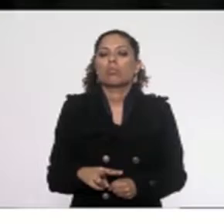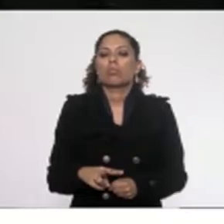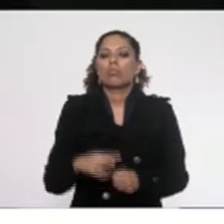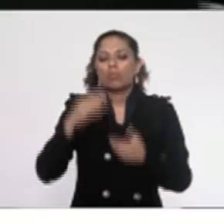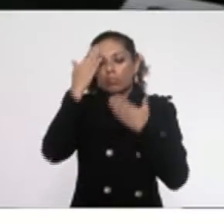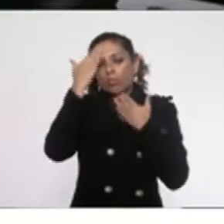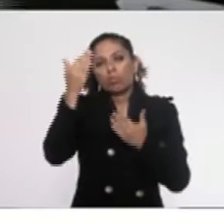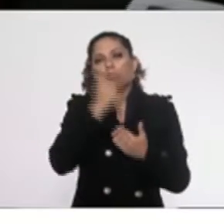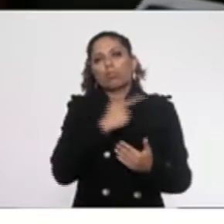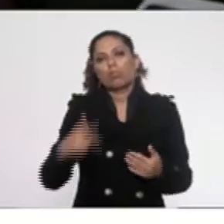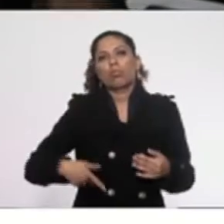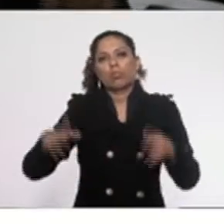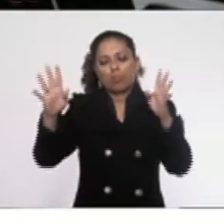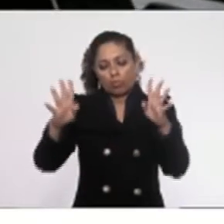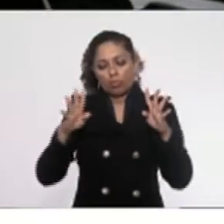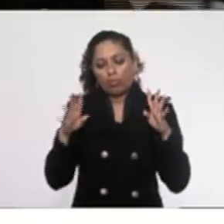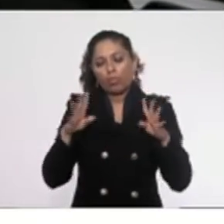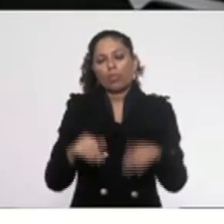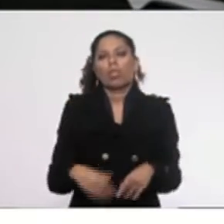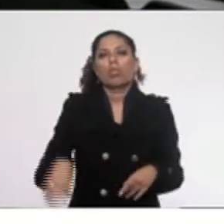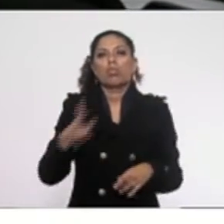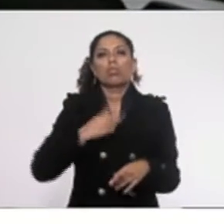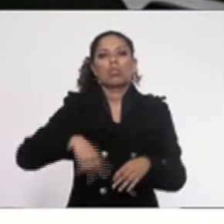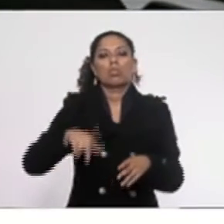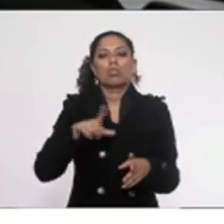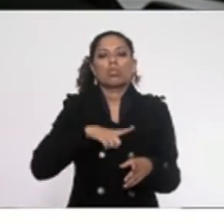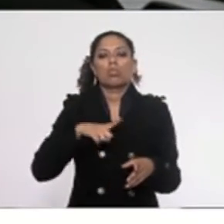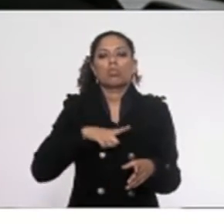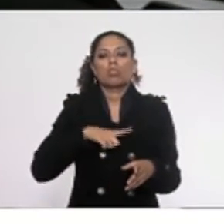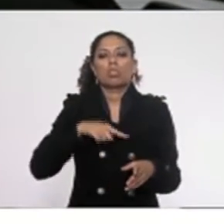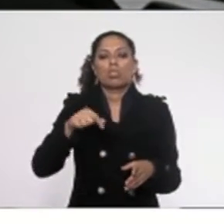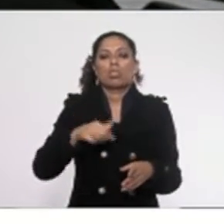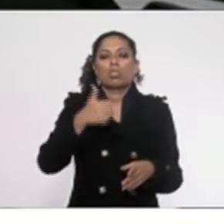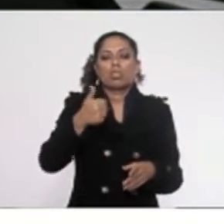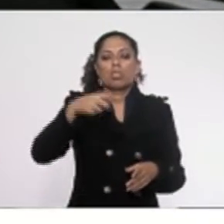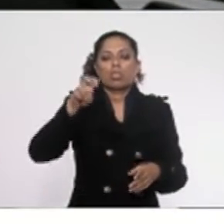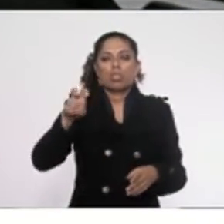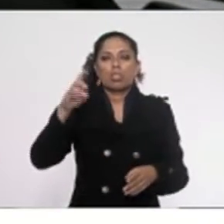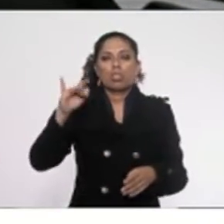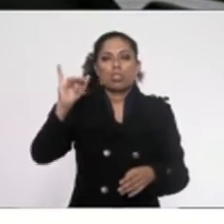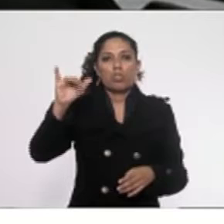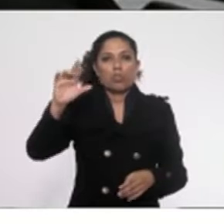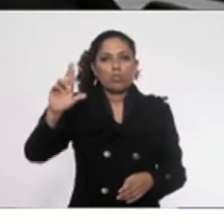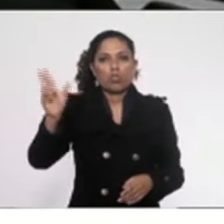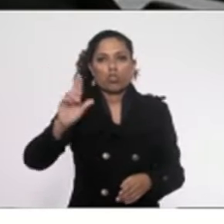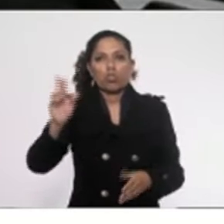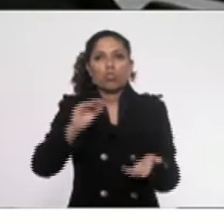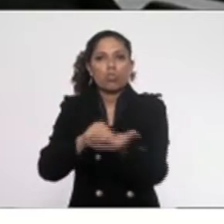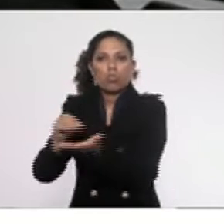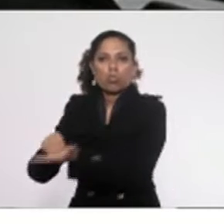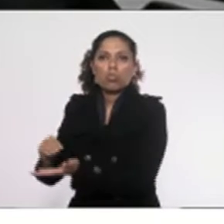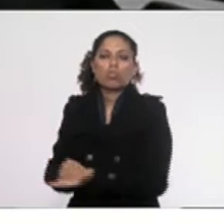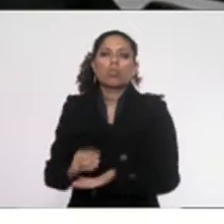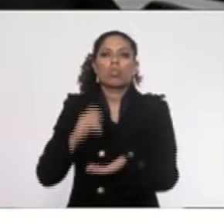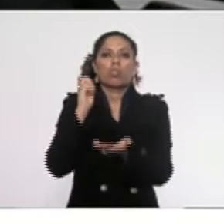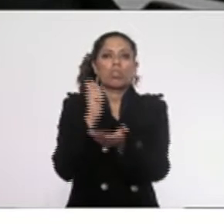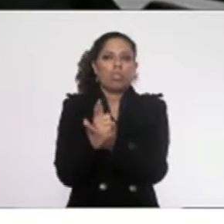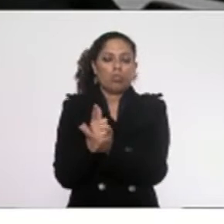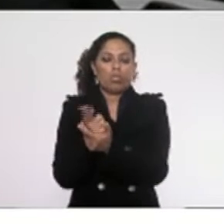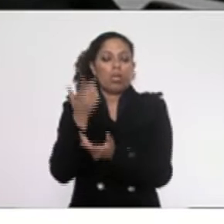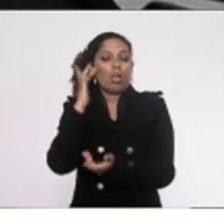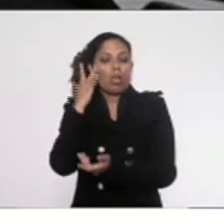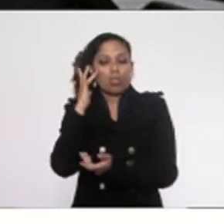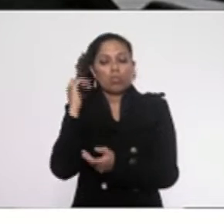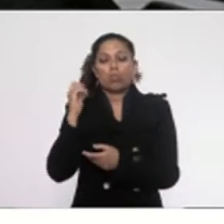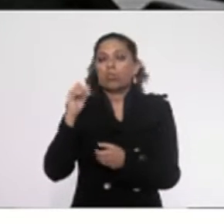Obrigada, presidente. Nós teremos aqui o valor total de 15 bilhões de restos a pagar. Eu